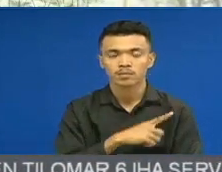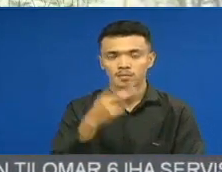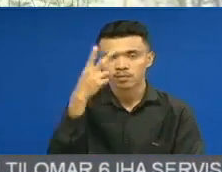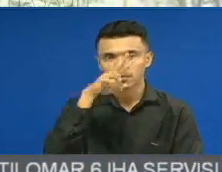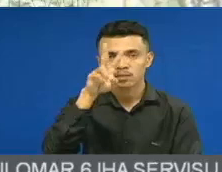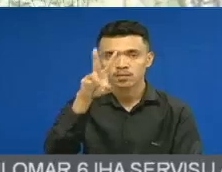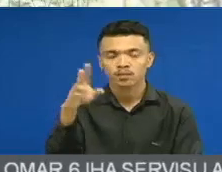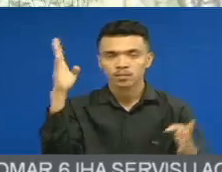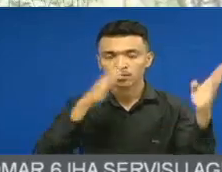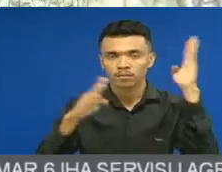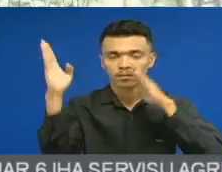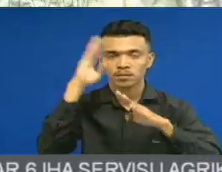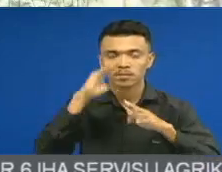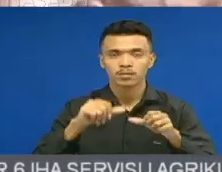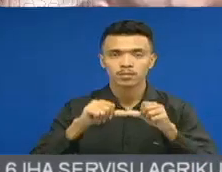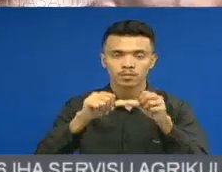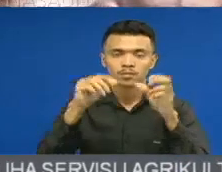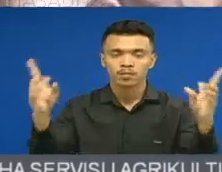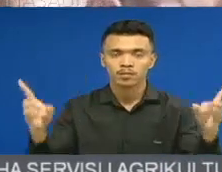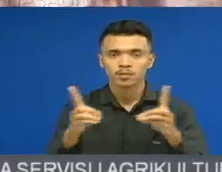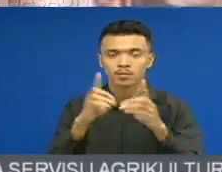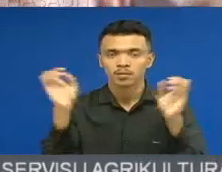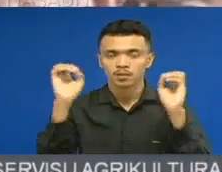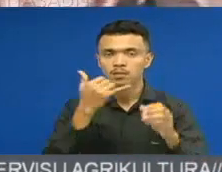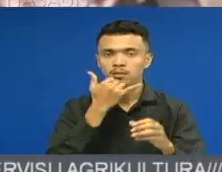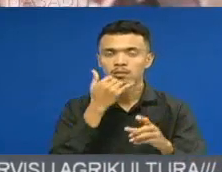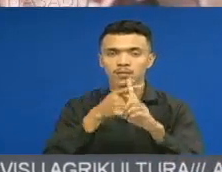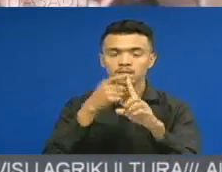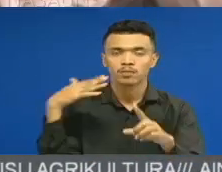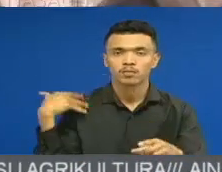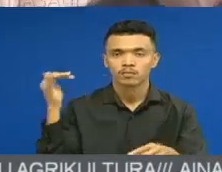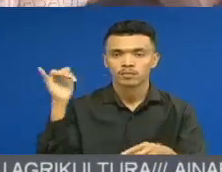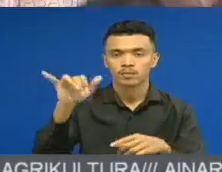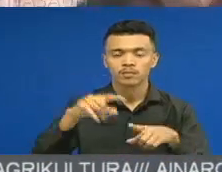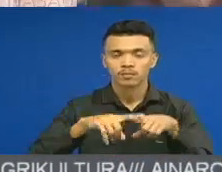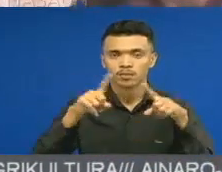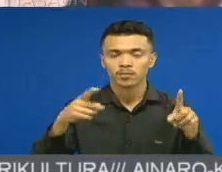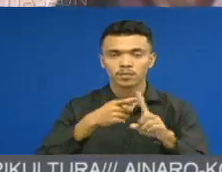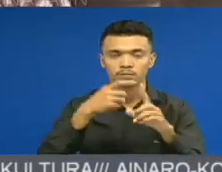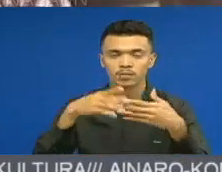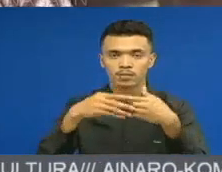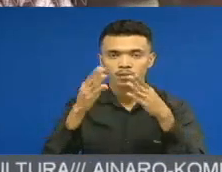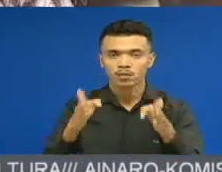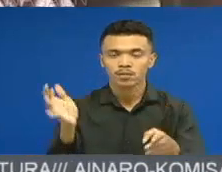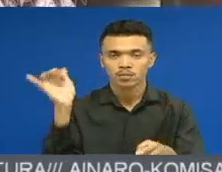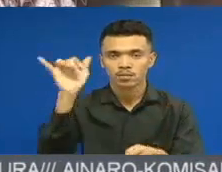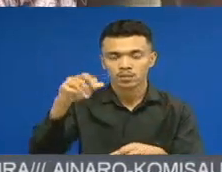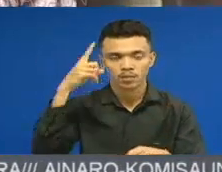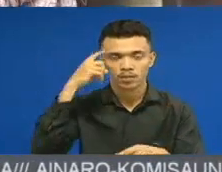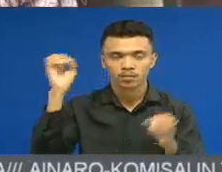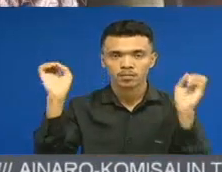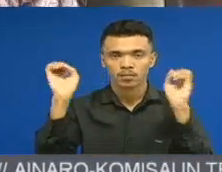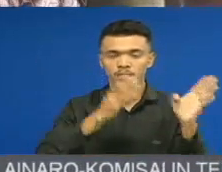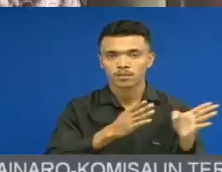cata, conflito nebe continua acontece, lá os salahusi jovem sira, mas é husi o cunha em sira. Tamba la prepara condição na